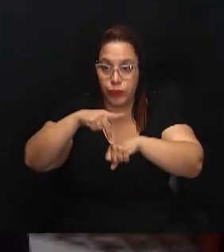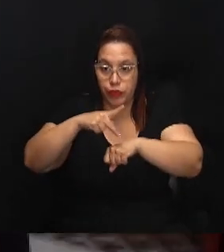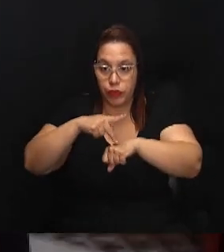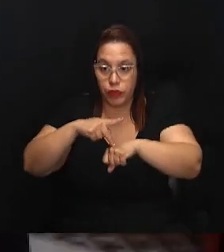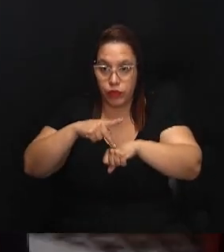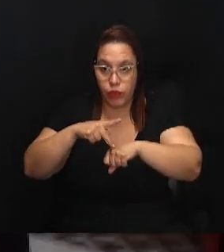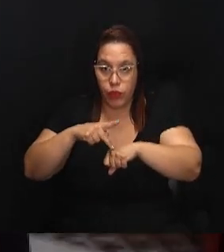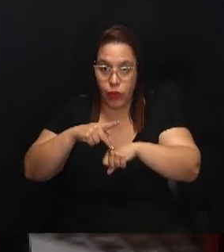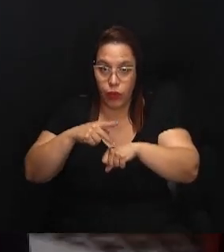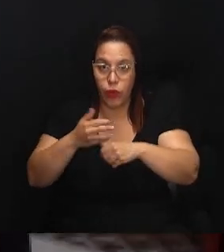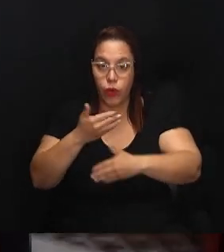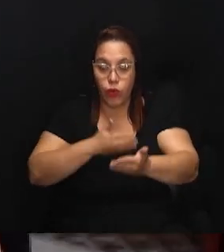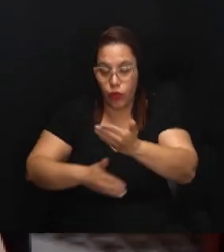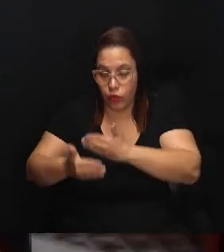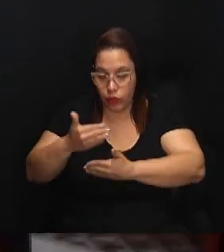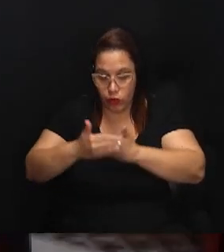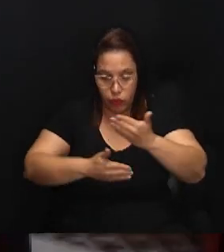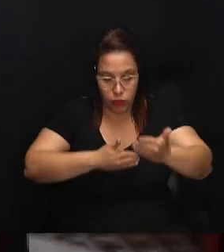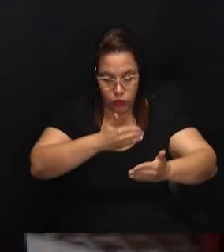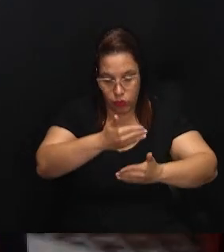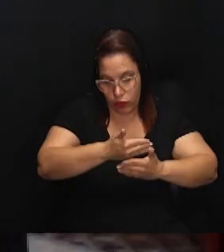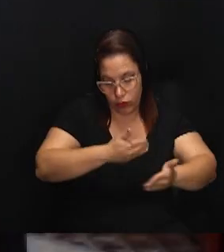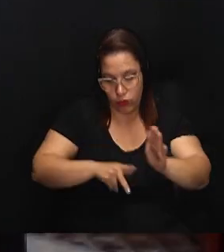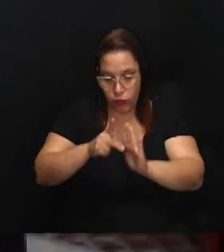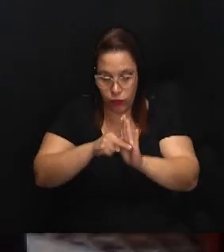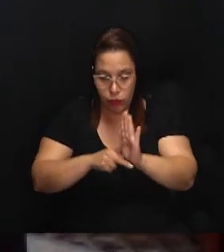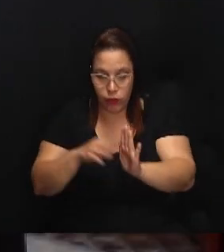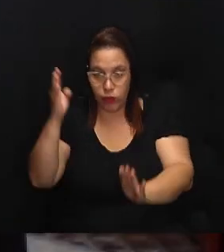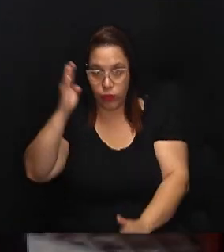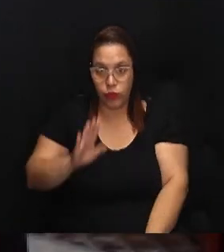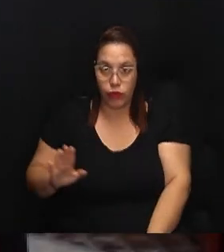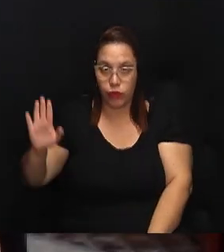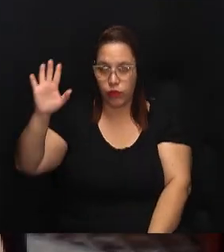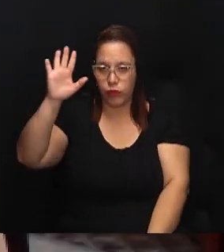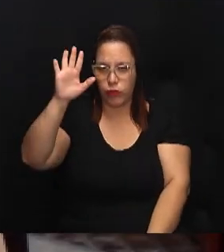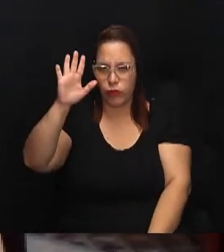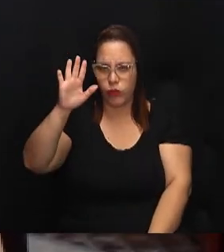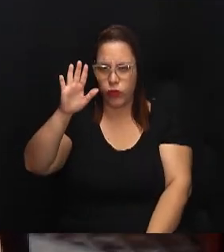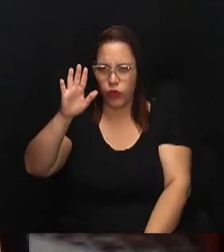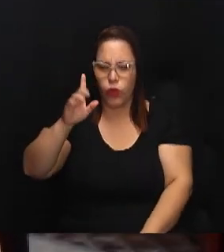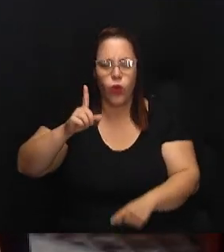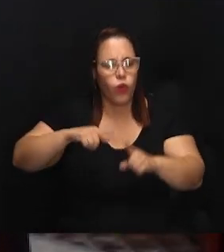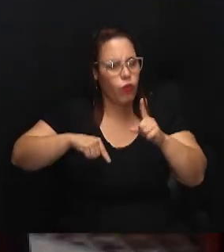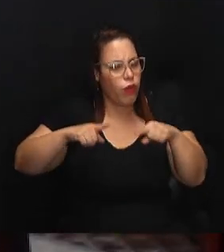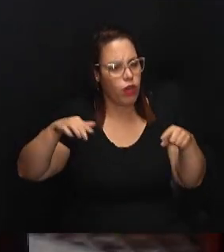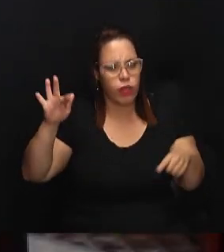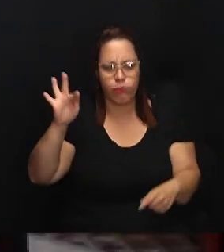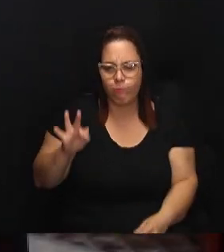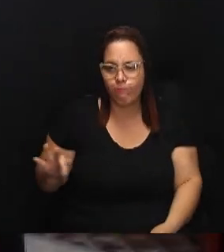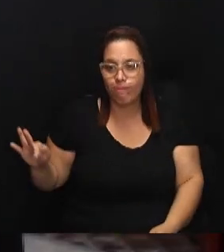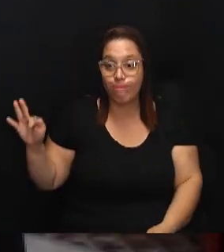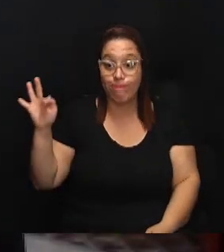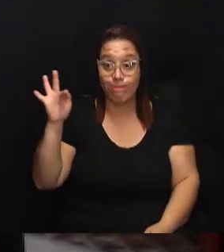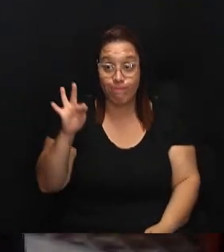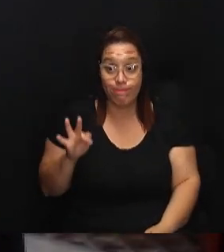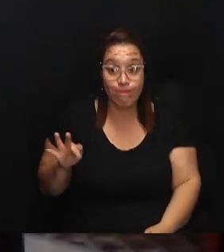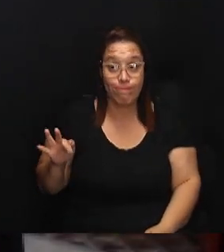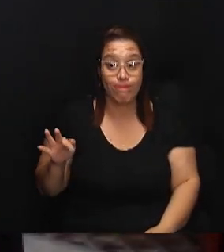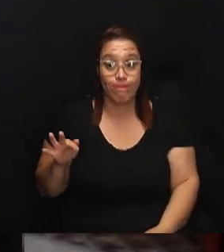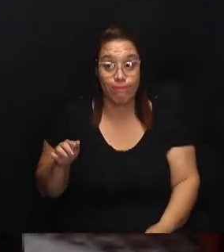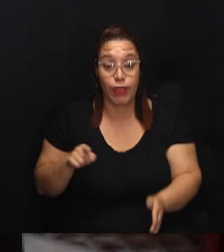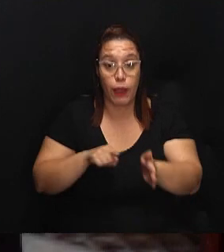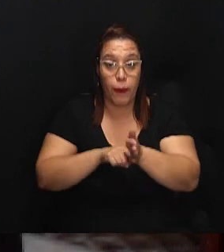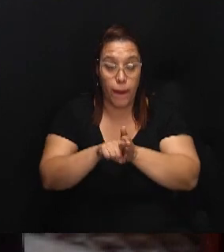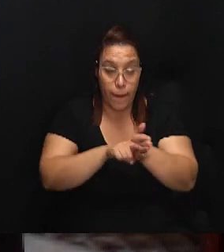países também com os quais a gente colaborou para esse projeto. Do Brasil, assim, várias grandes universidades,